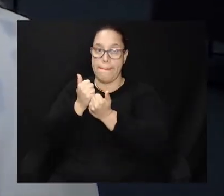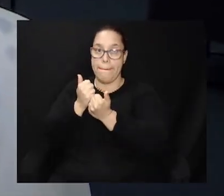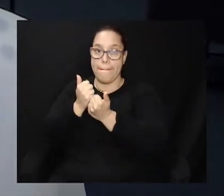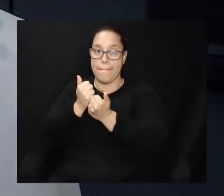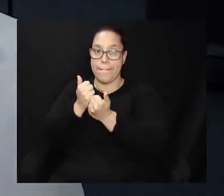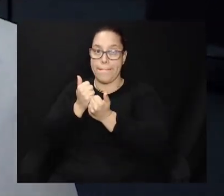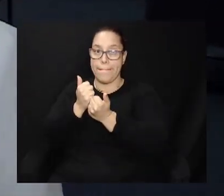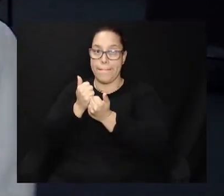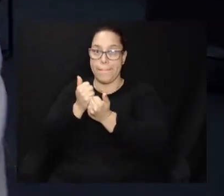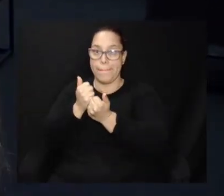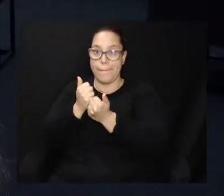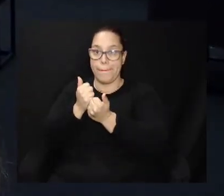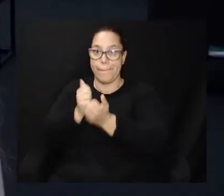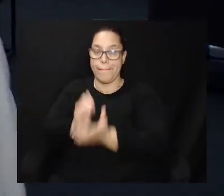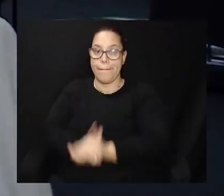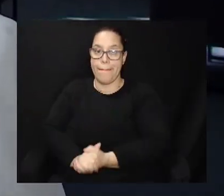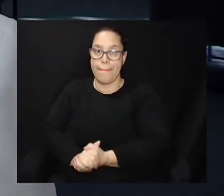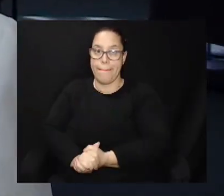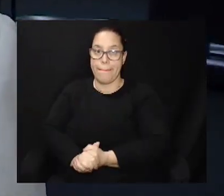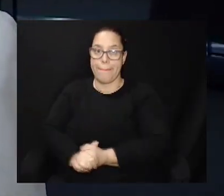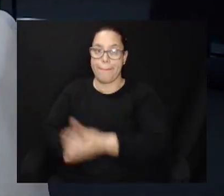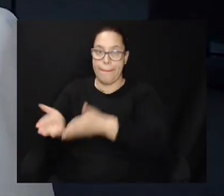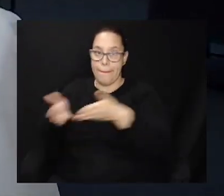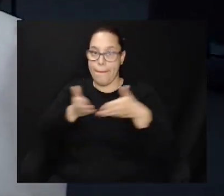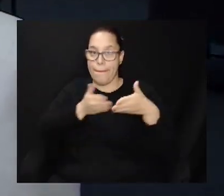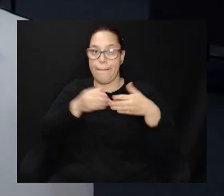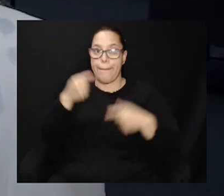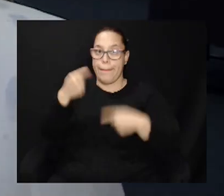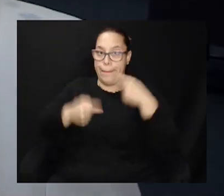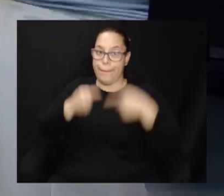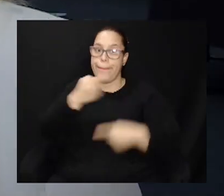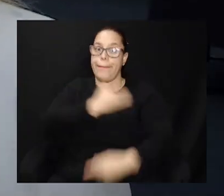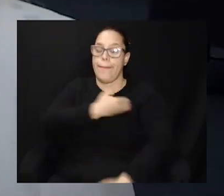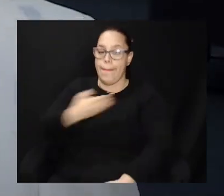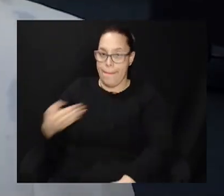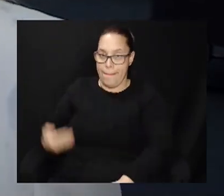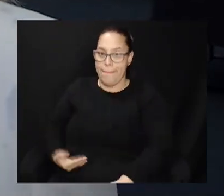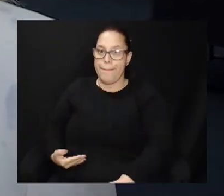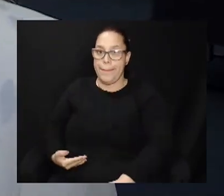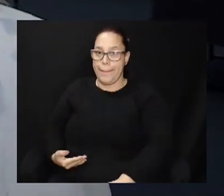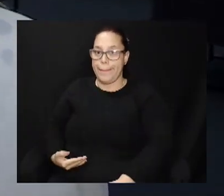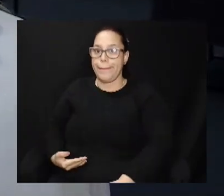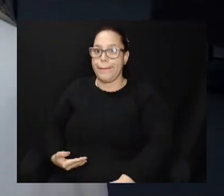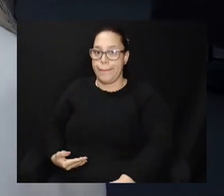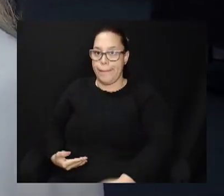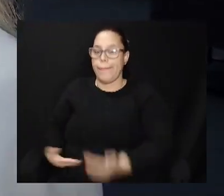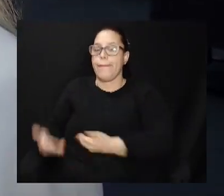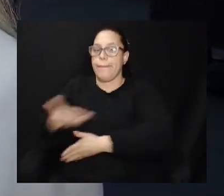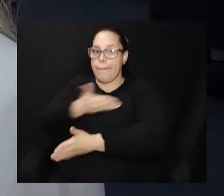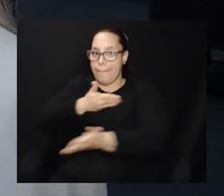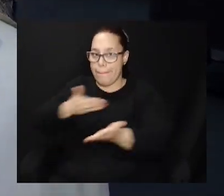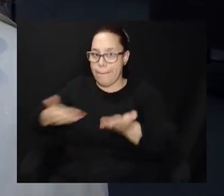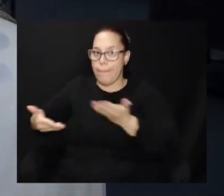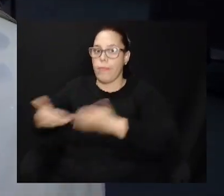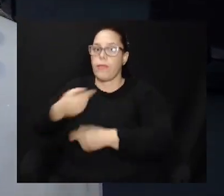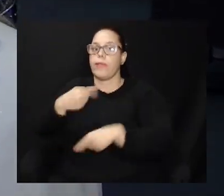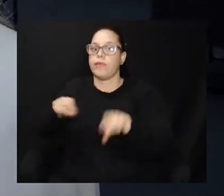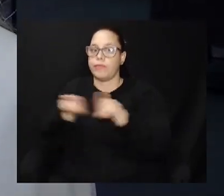estão aqui trazendo as políticas públicas, né? São participantes também